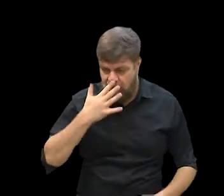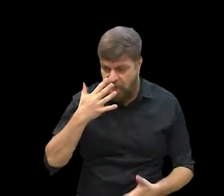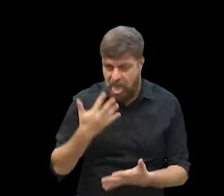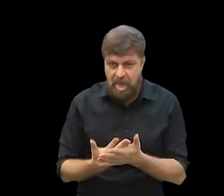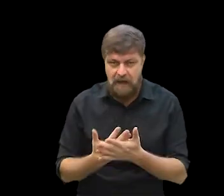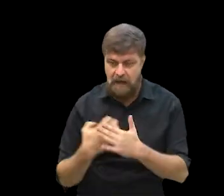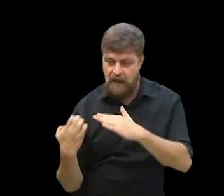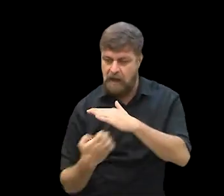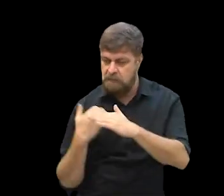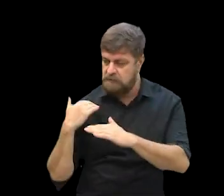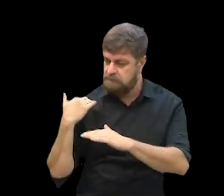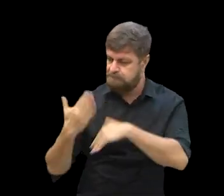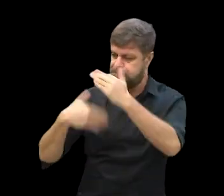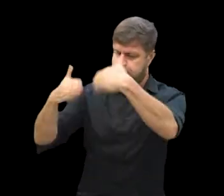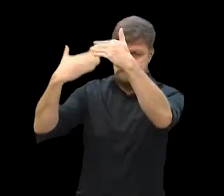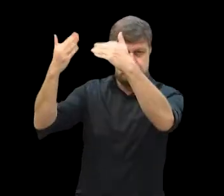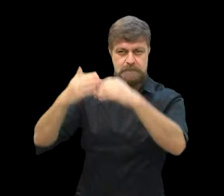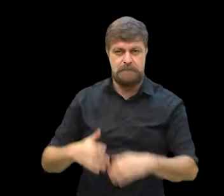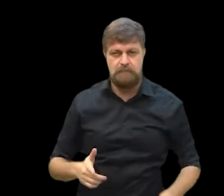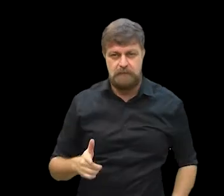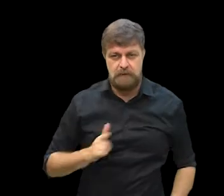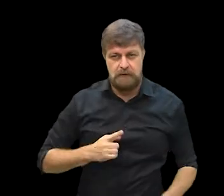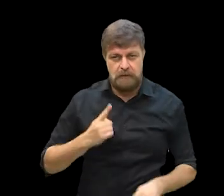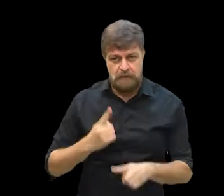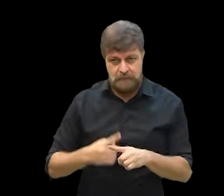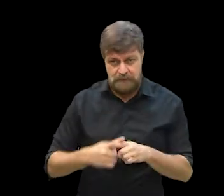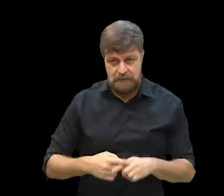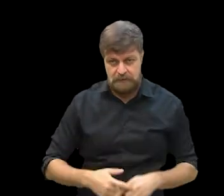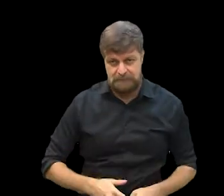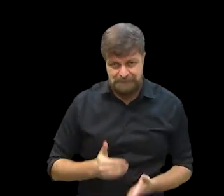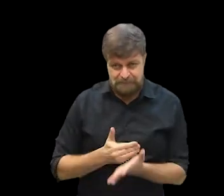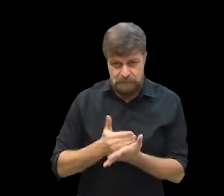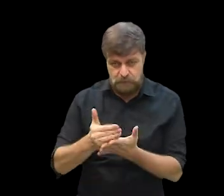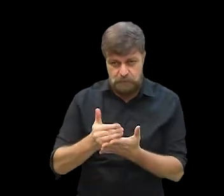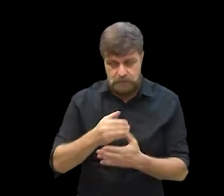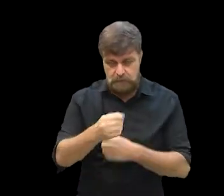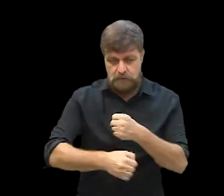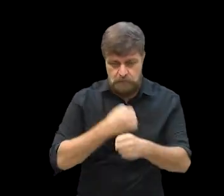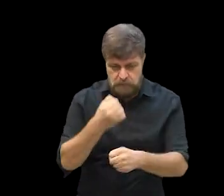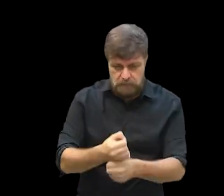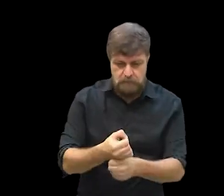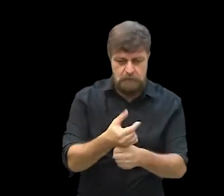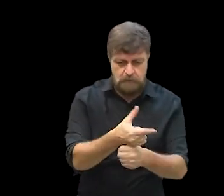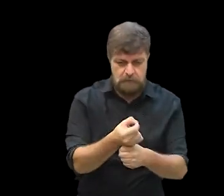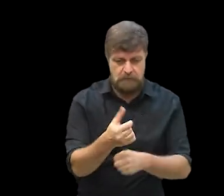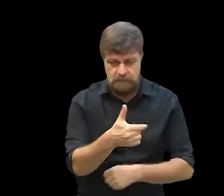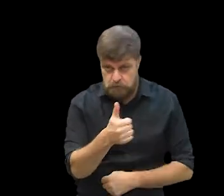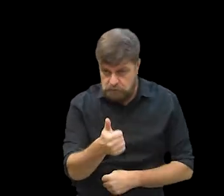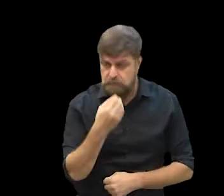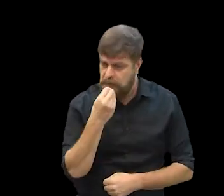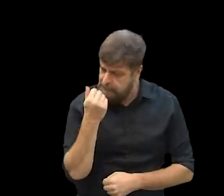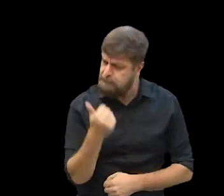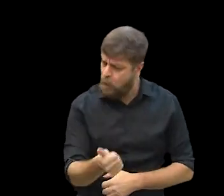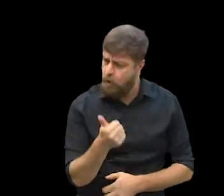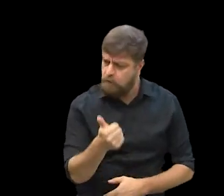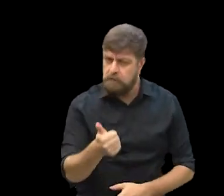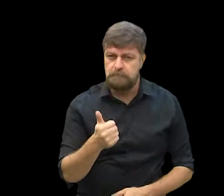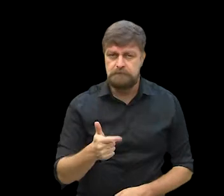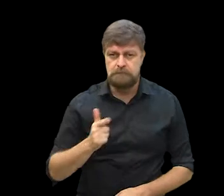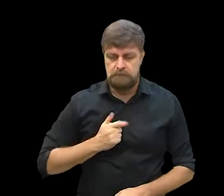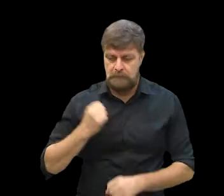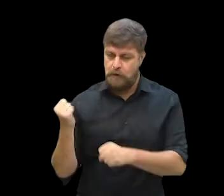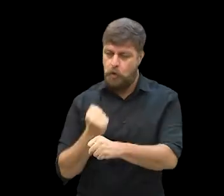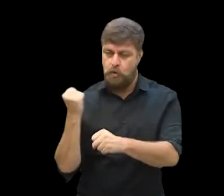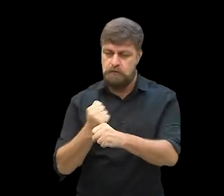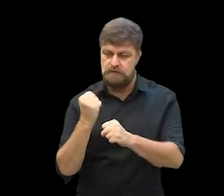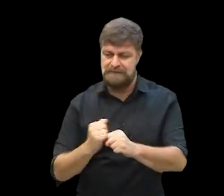nosso negócio cresceu, né? Então, e o começo também de 2021 tá bom, né? Para